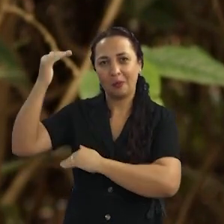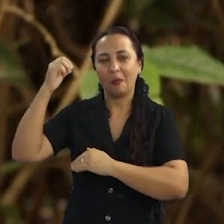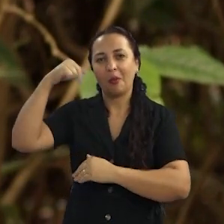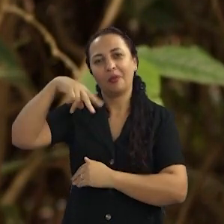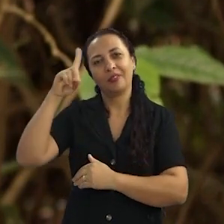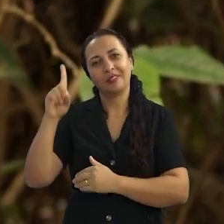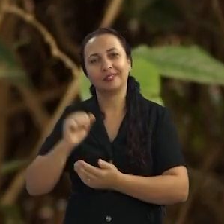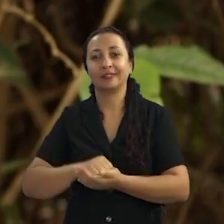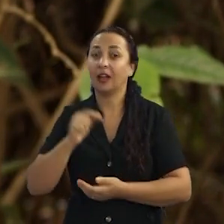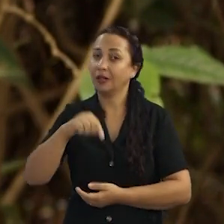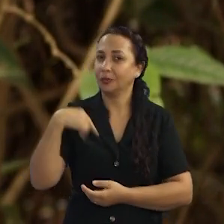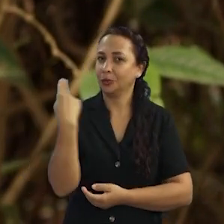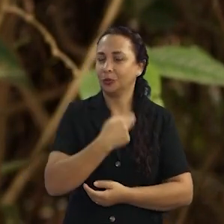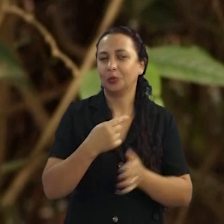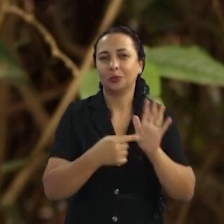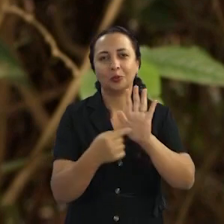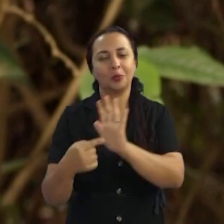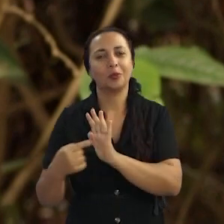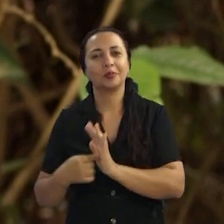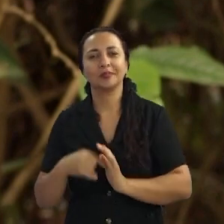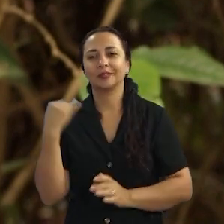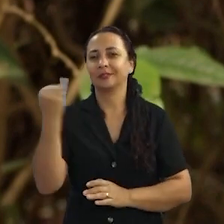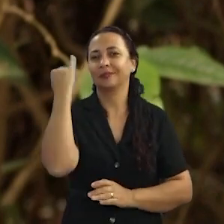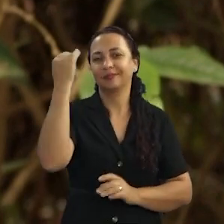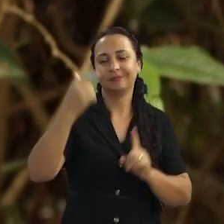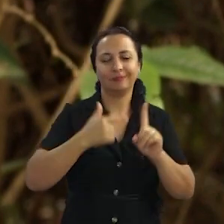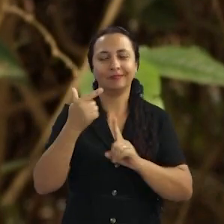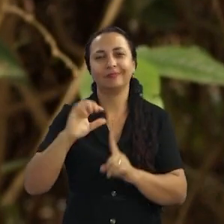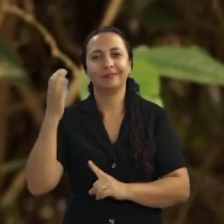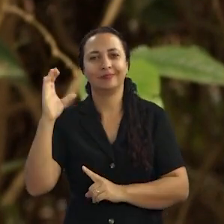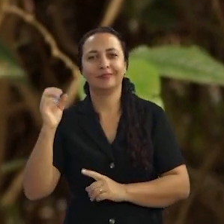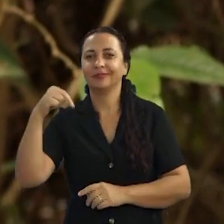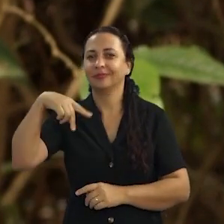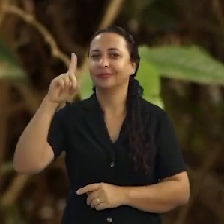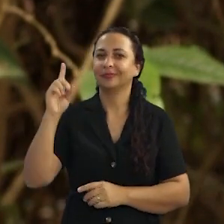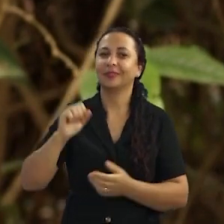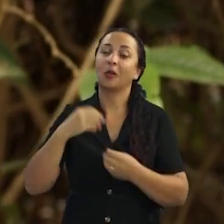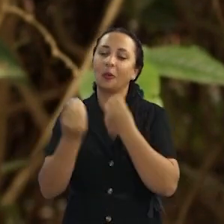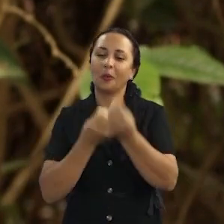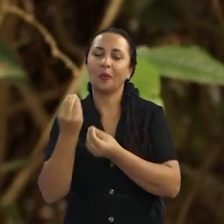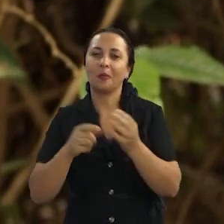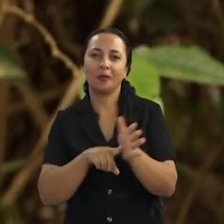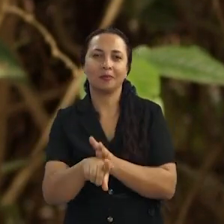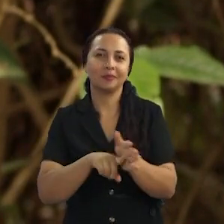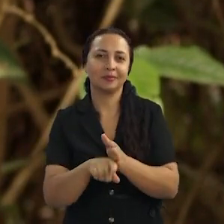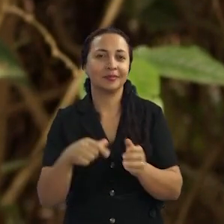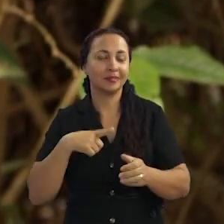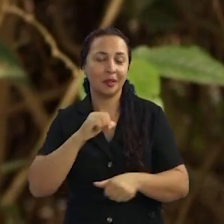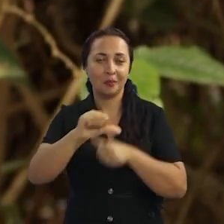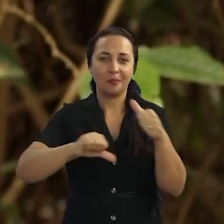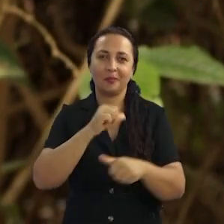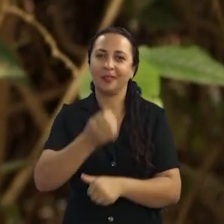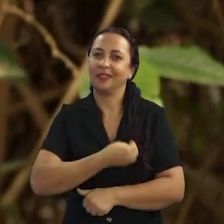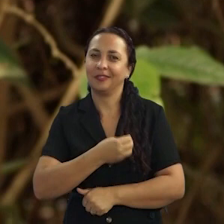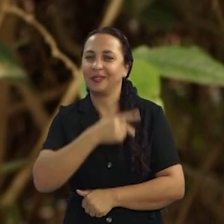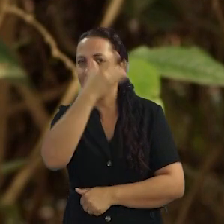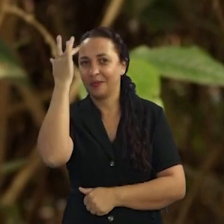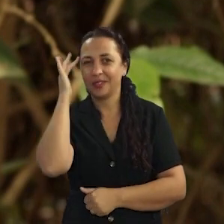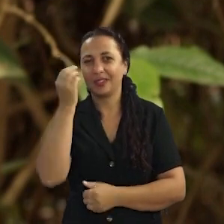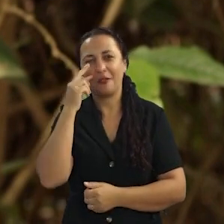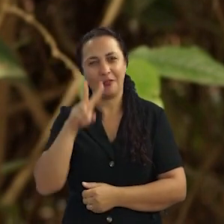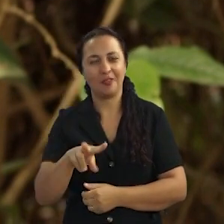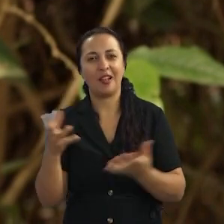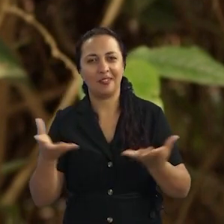superior nordestinas. Aqui a gente mostra a importância das produções científicas do Nordeste e como as pesquisas têm transformado a vida das